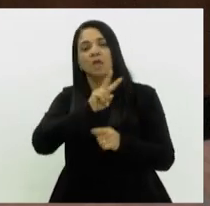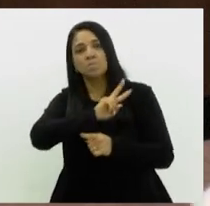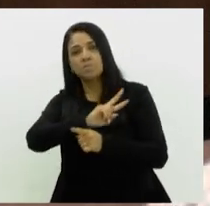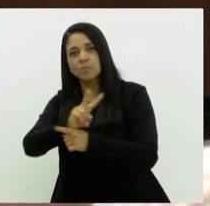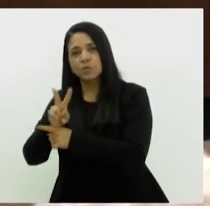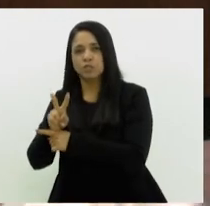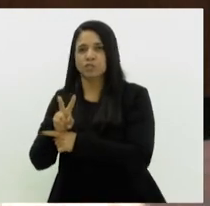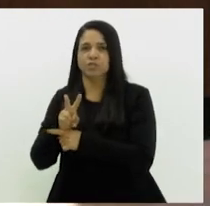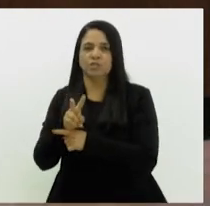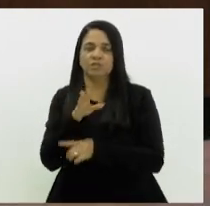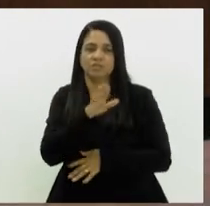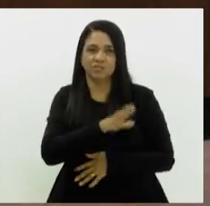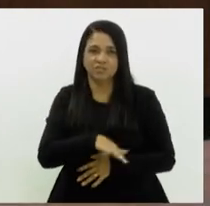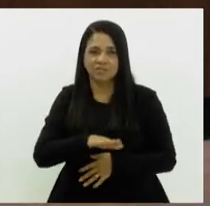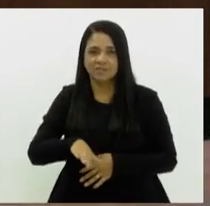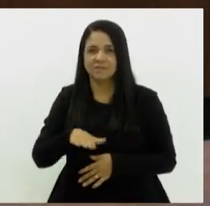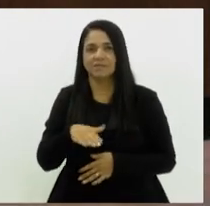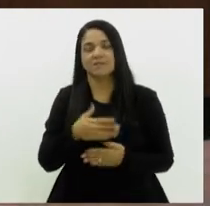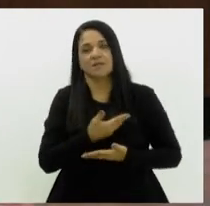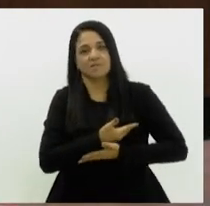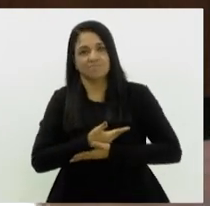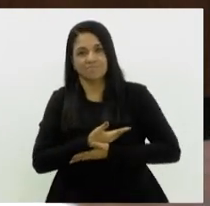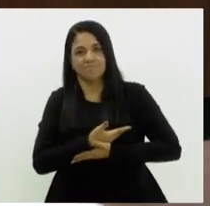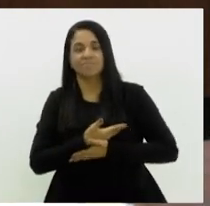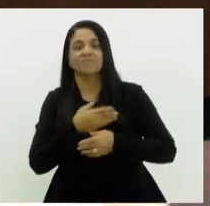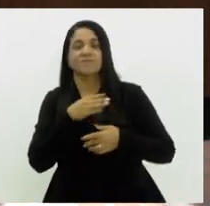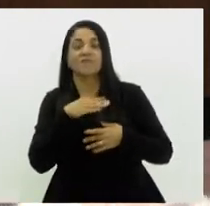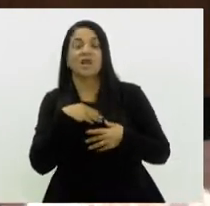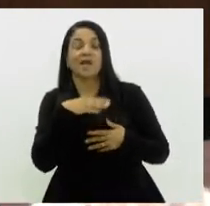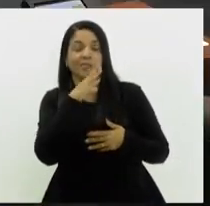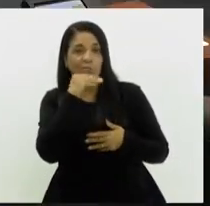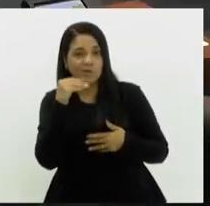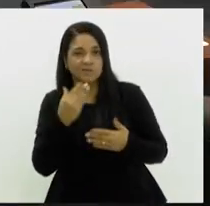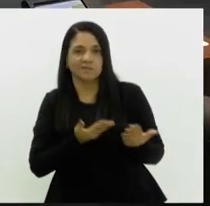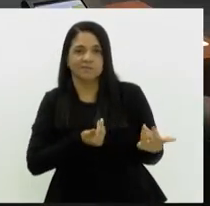proteger as nossas crianças e adolescentes. Obrigada, presidente.